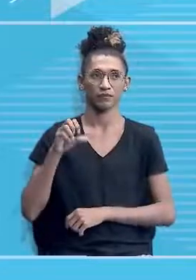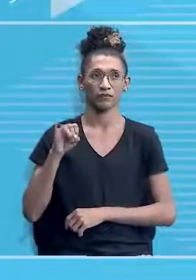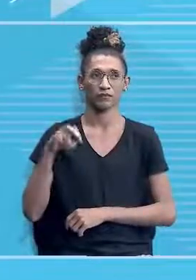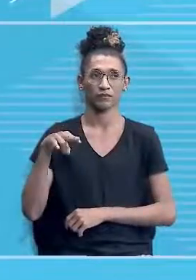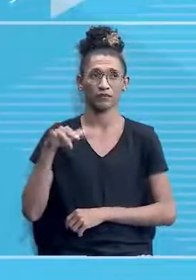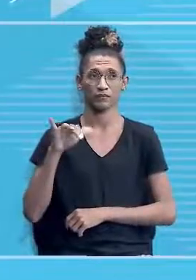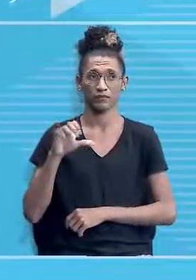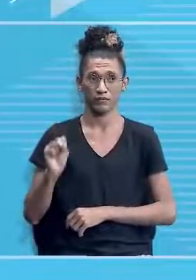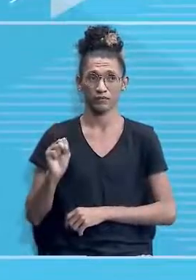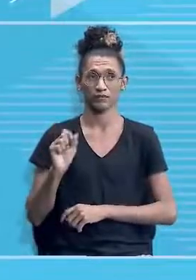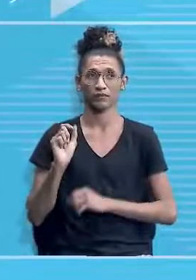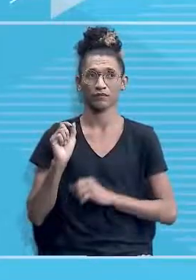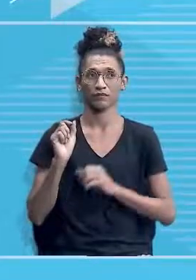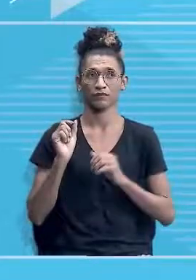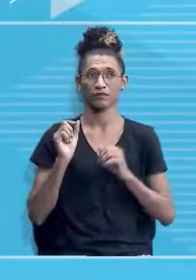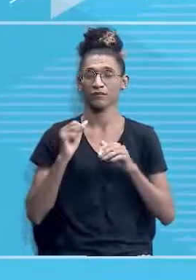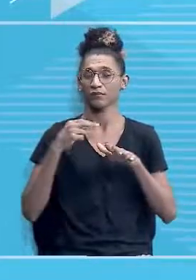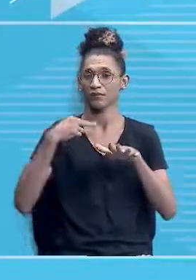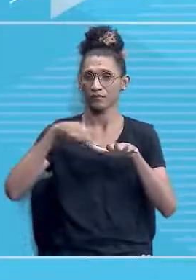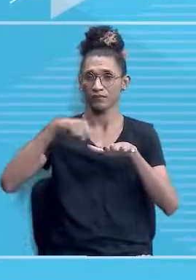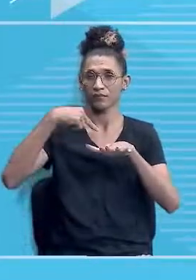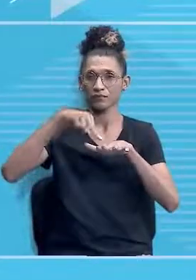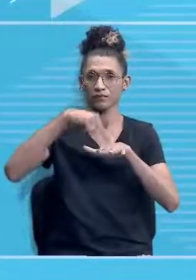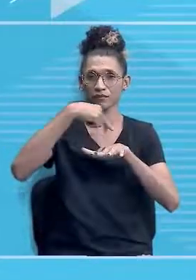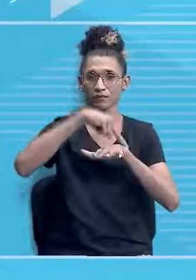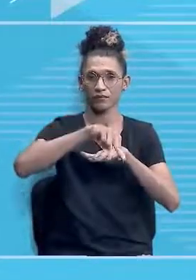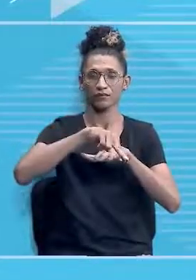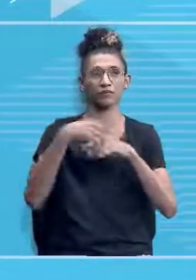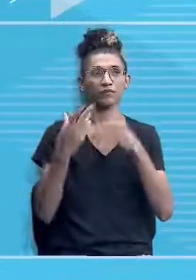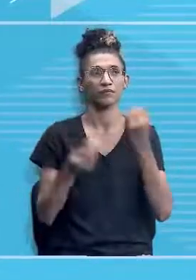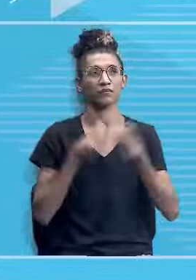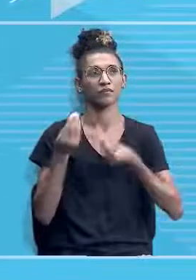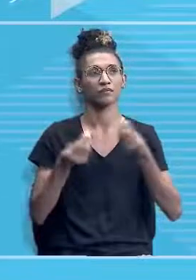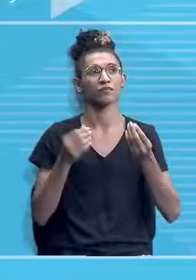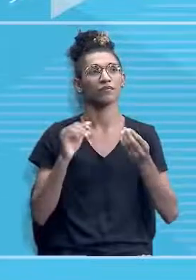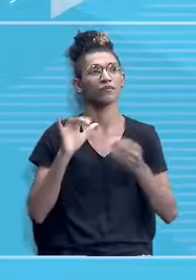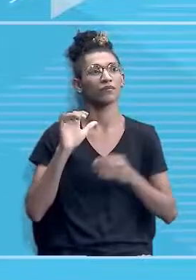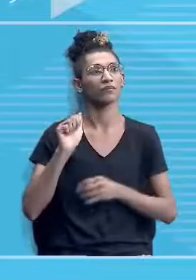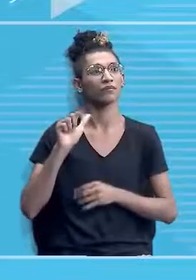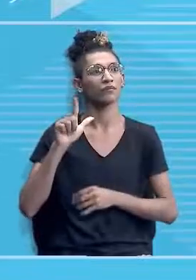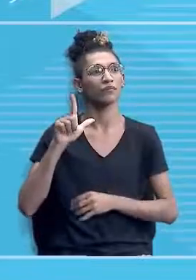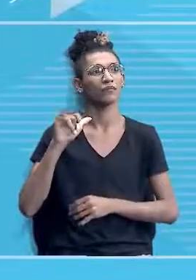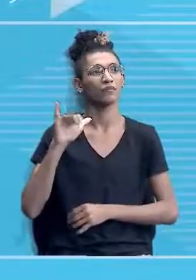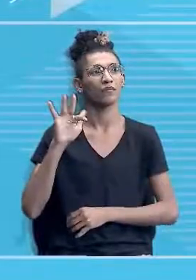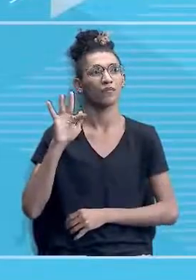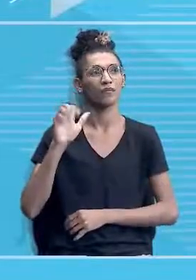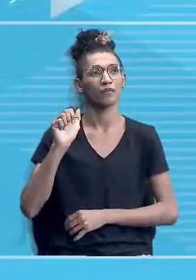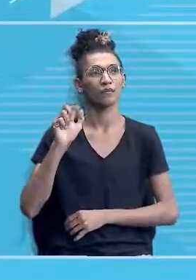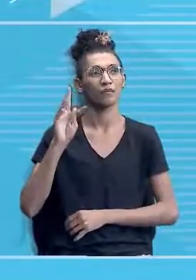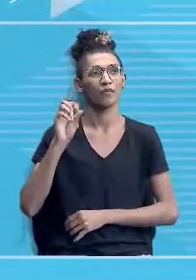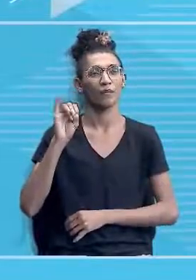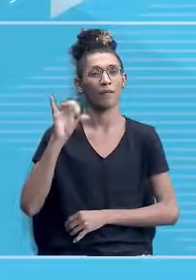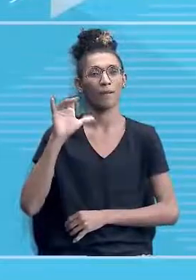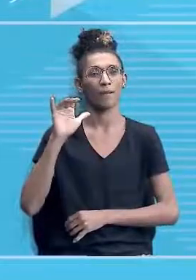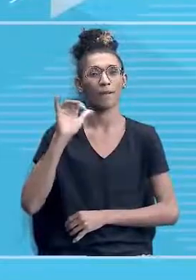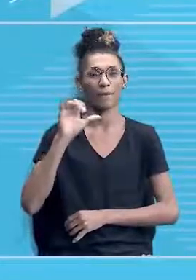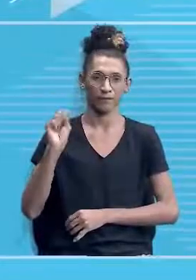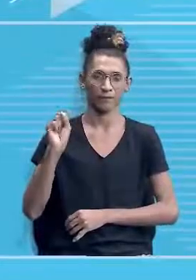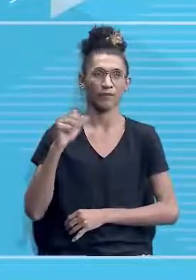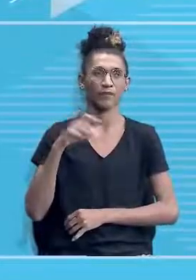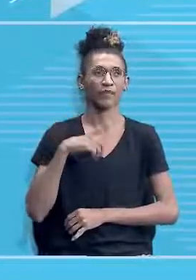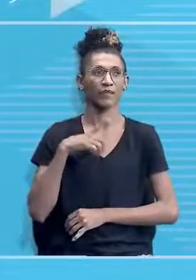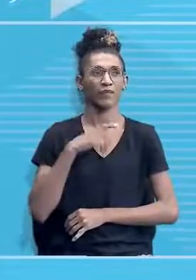que são as aminas na ordem que foi dada Então você tem aí justamente uma mina